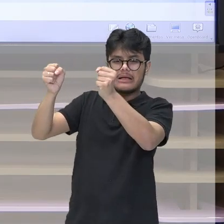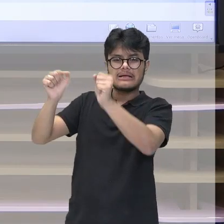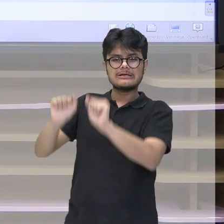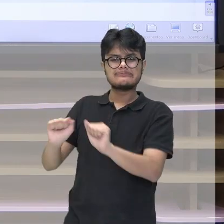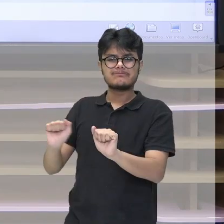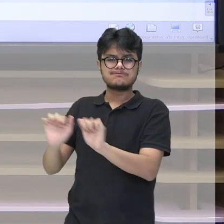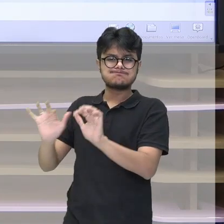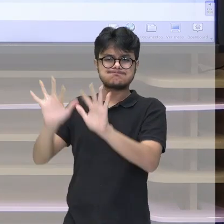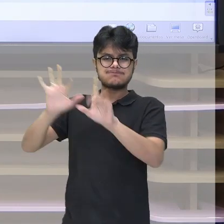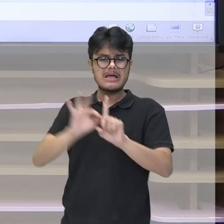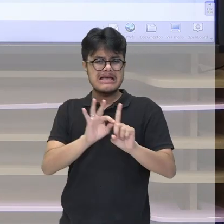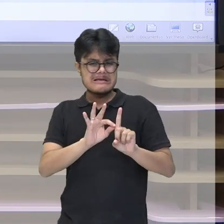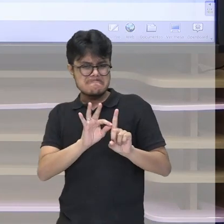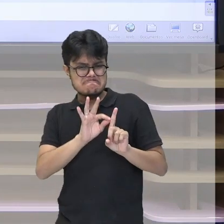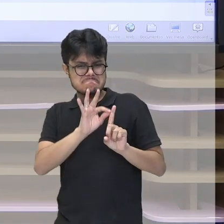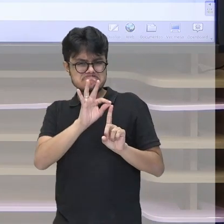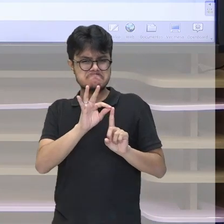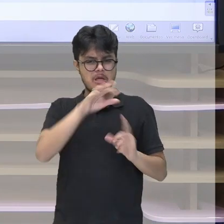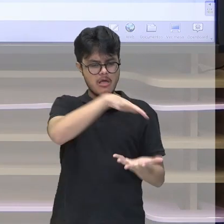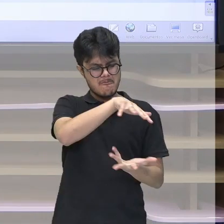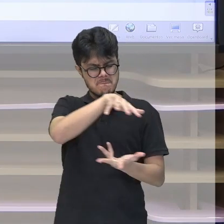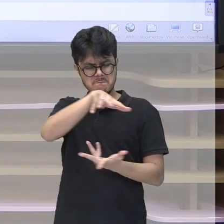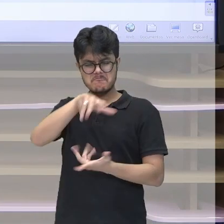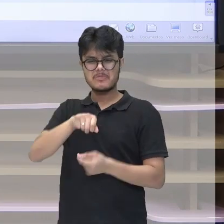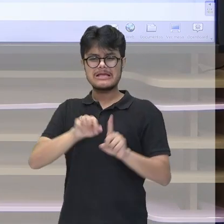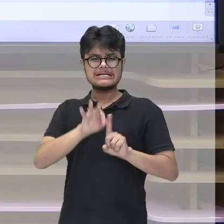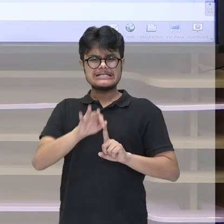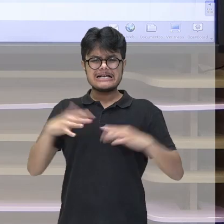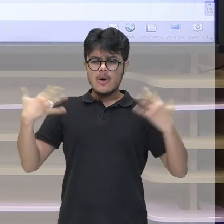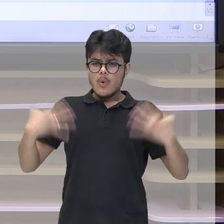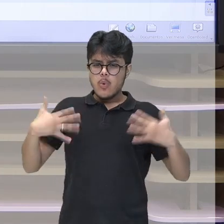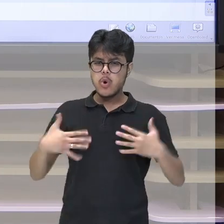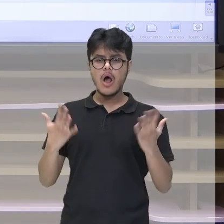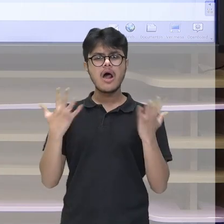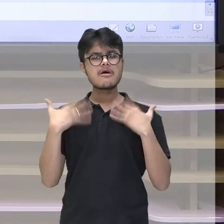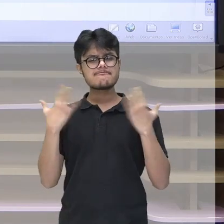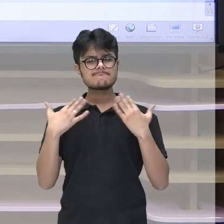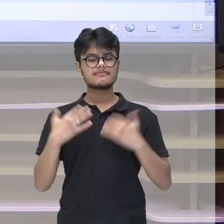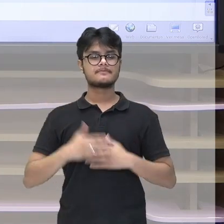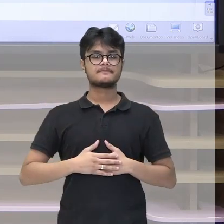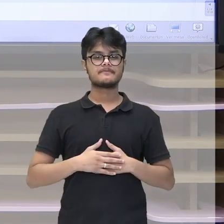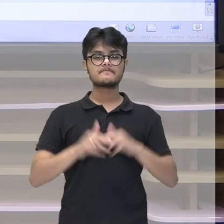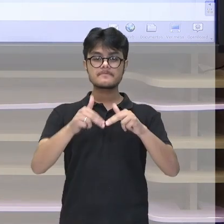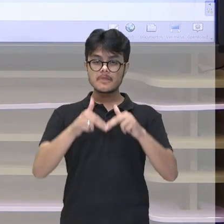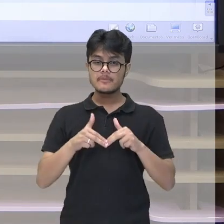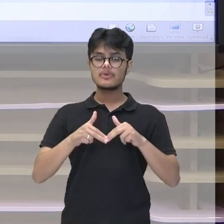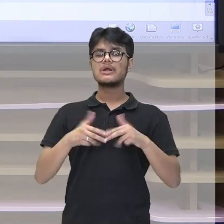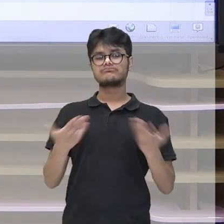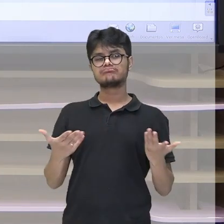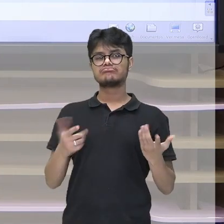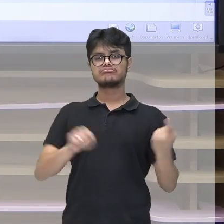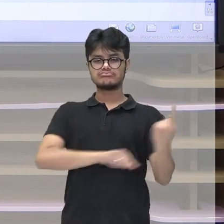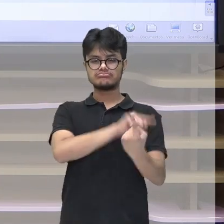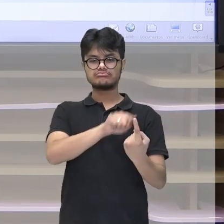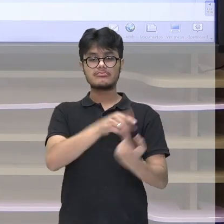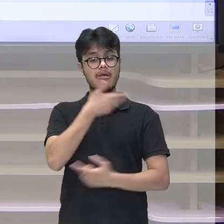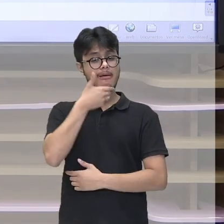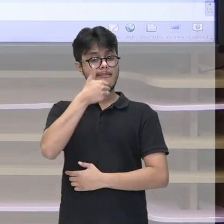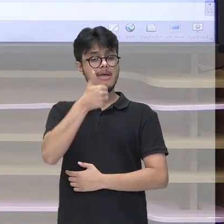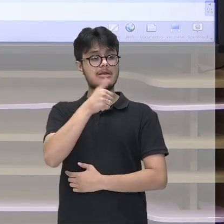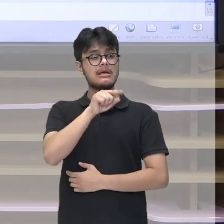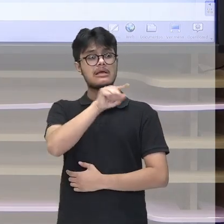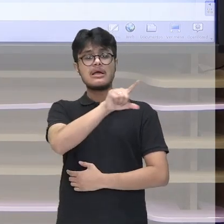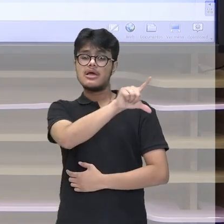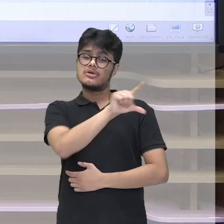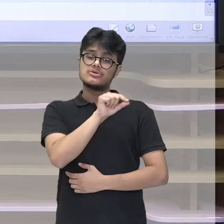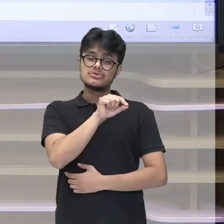efeito estufa. Então, por conta de tudo isso, né, querendo diminuir, amenizar